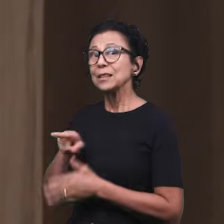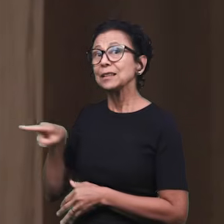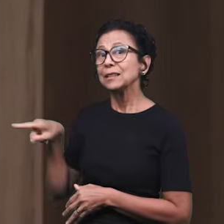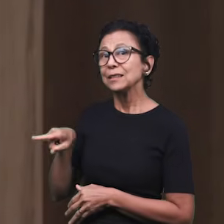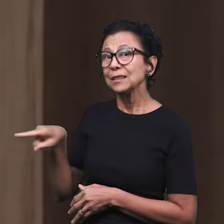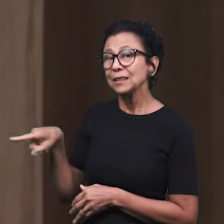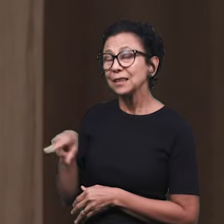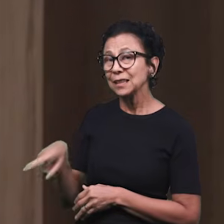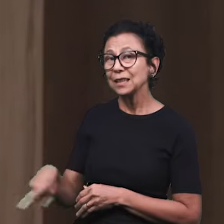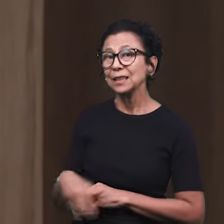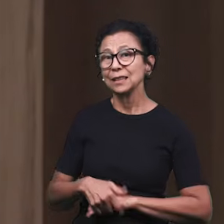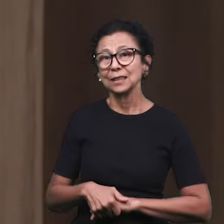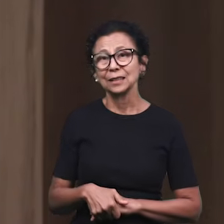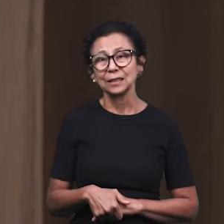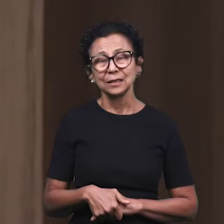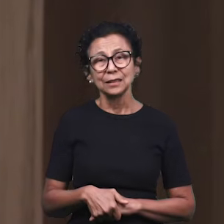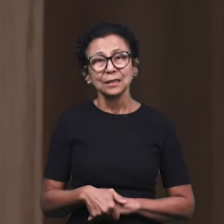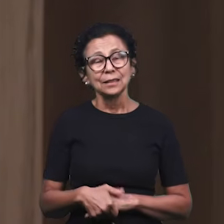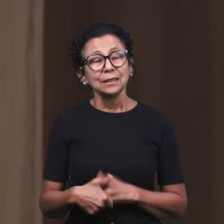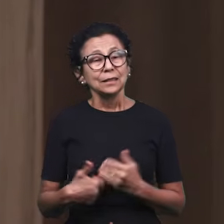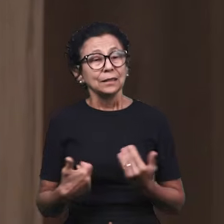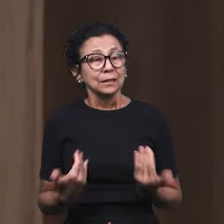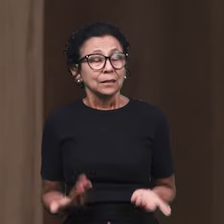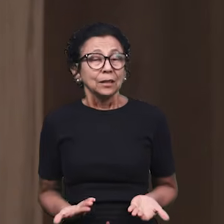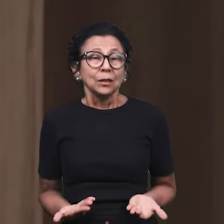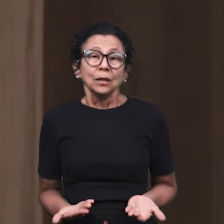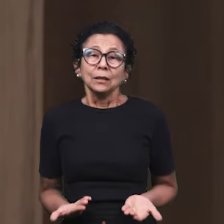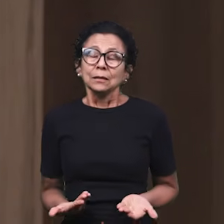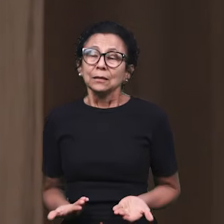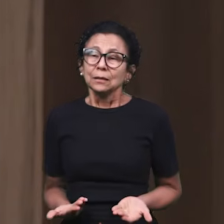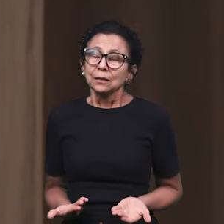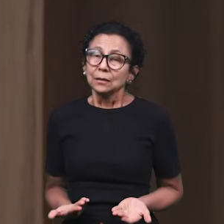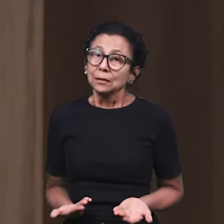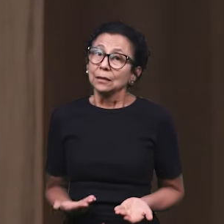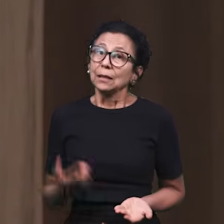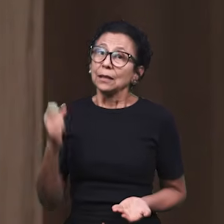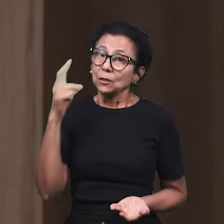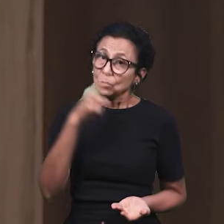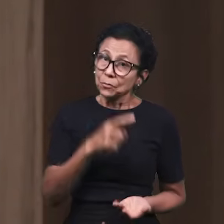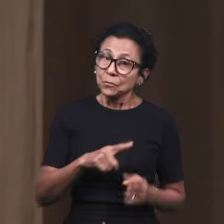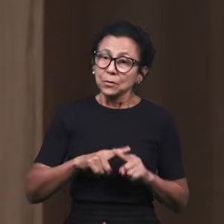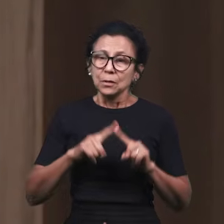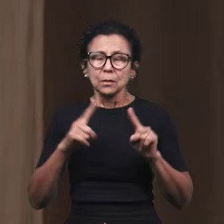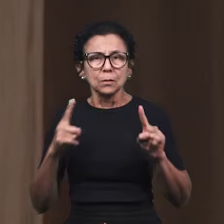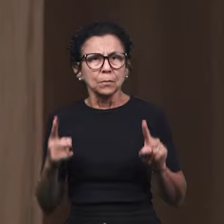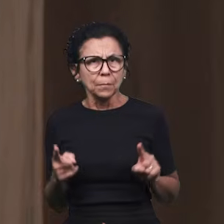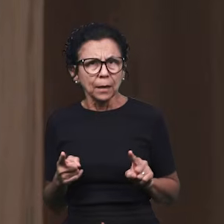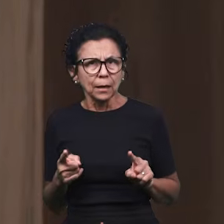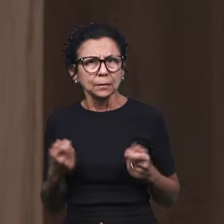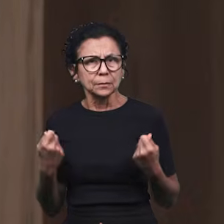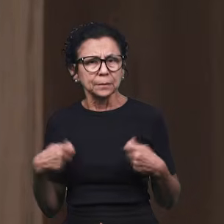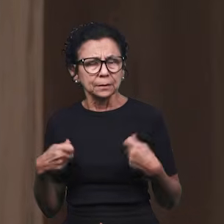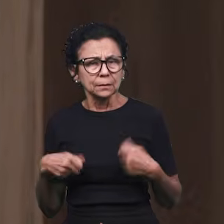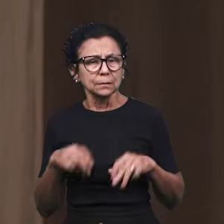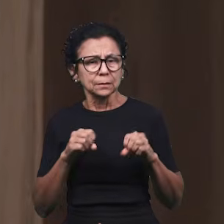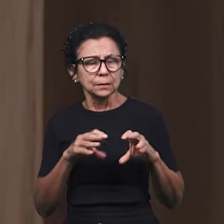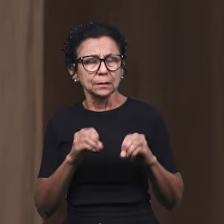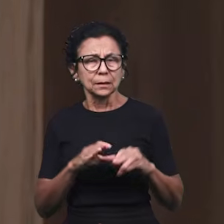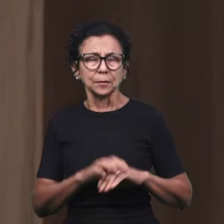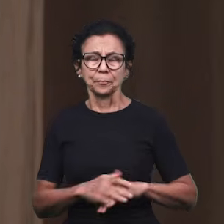das circunstâncias. É exatamente a didática que somos levados na nossa vida